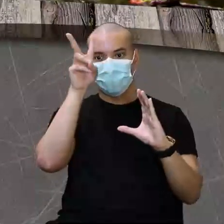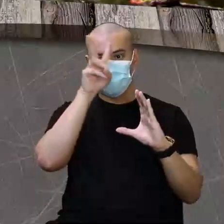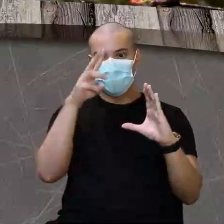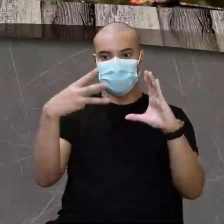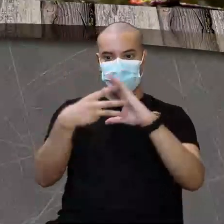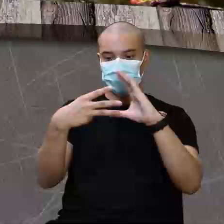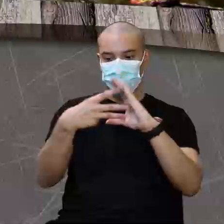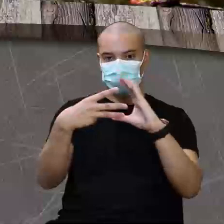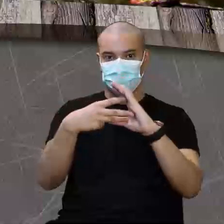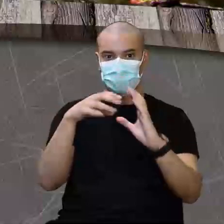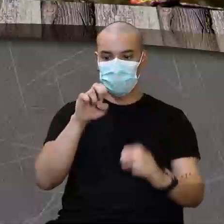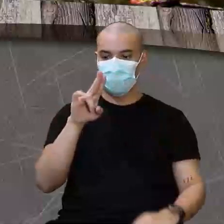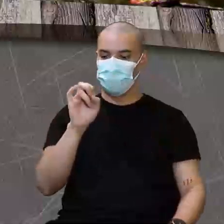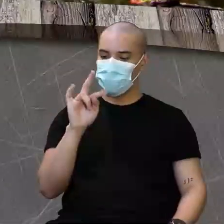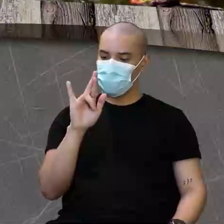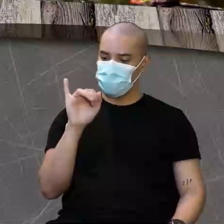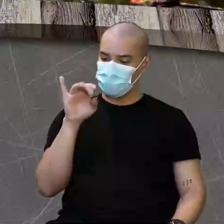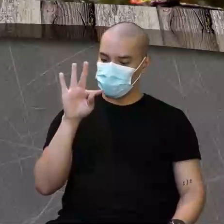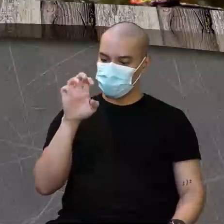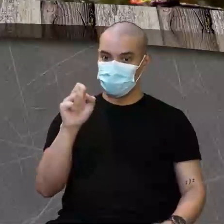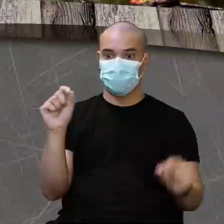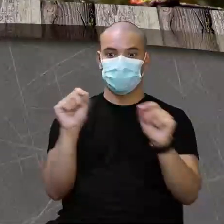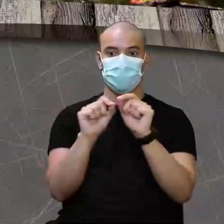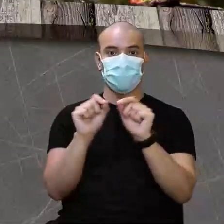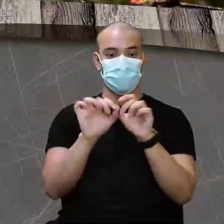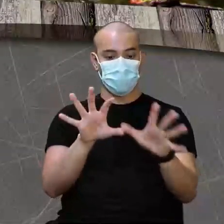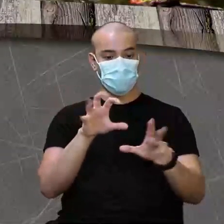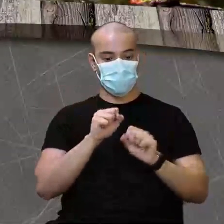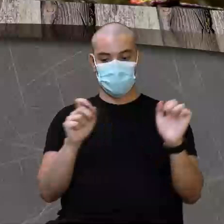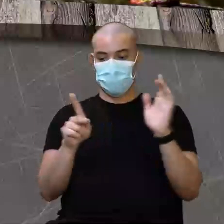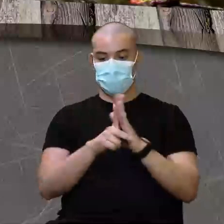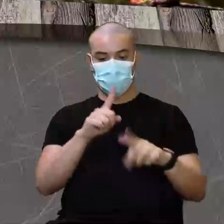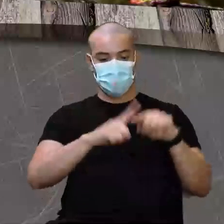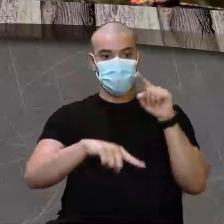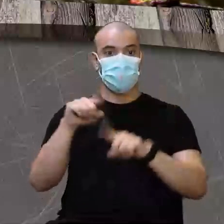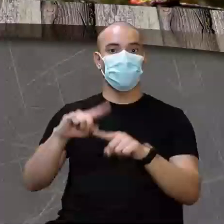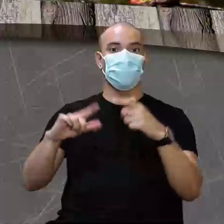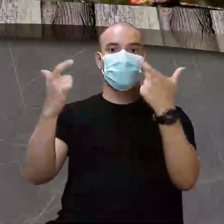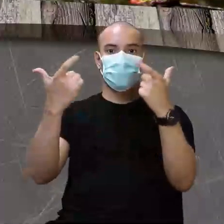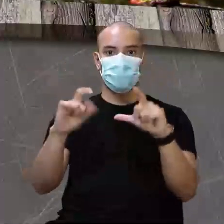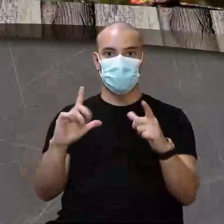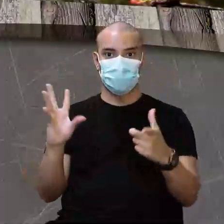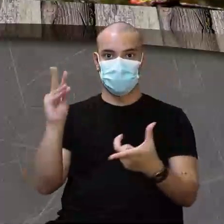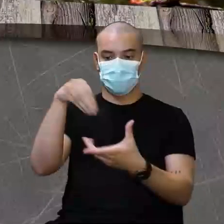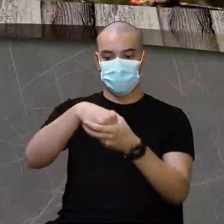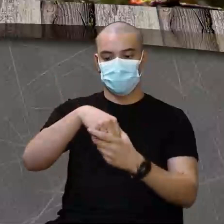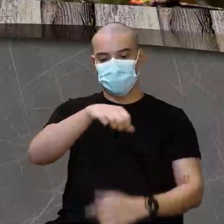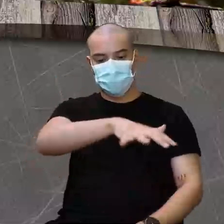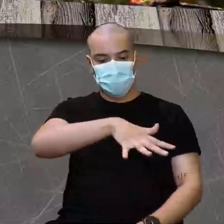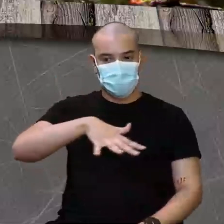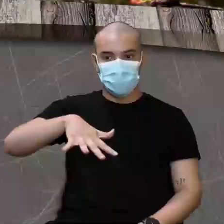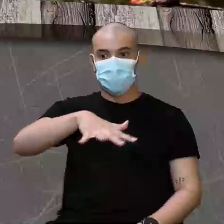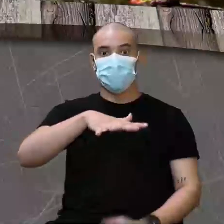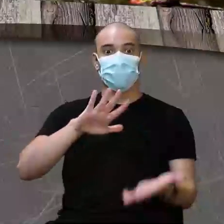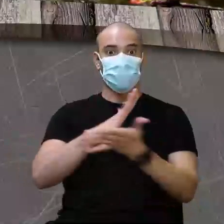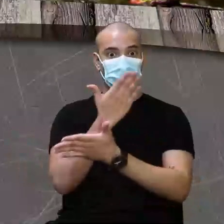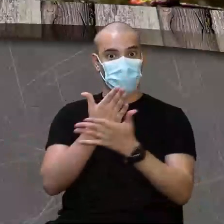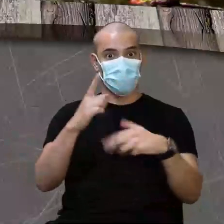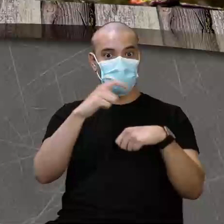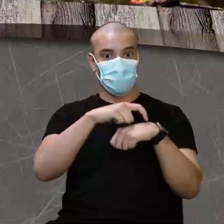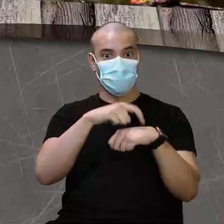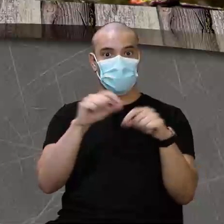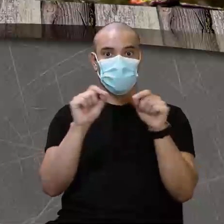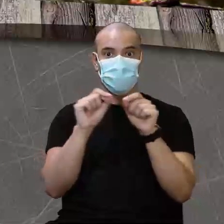tá? Ou seja, realizavam a obtenção de alimento do meio onde eles estavam inseridos. Ora, eles faziam